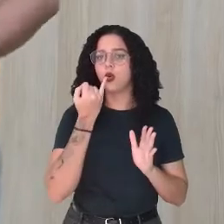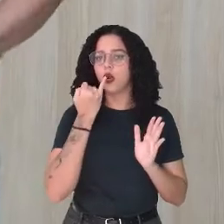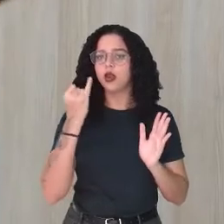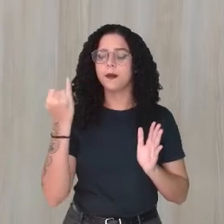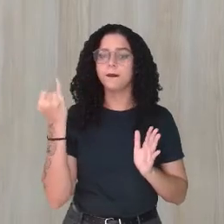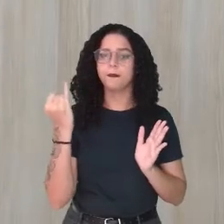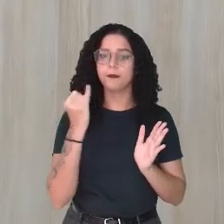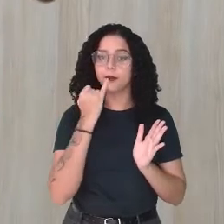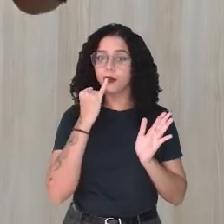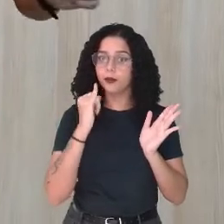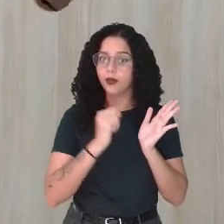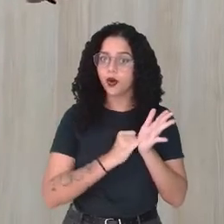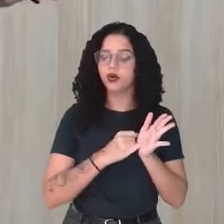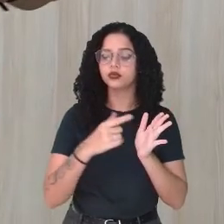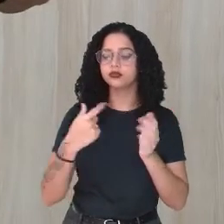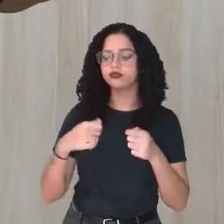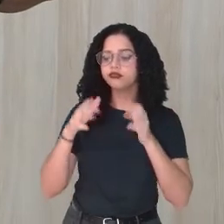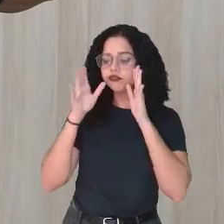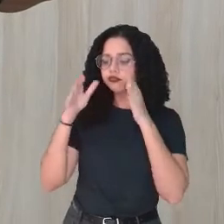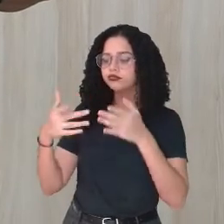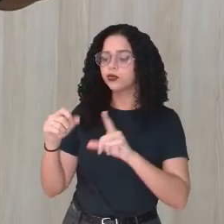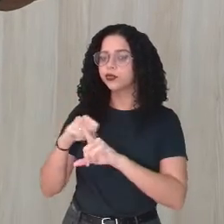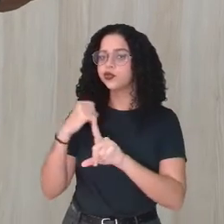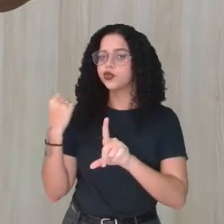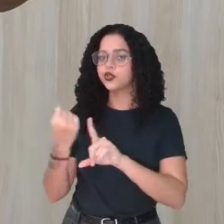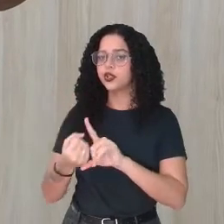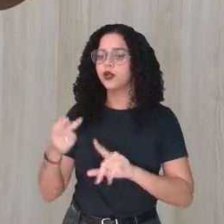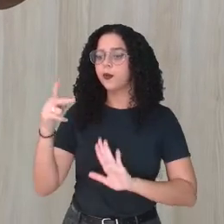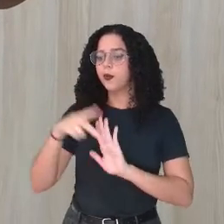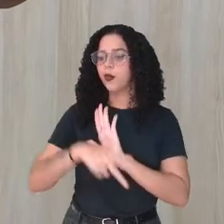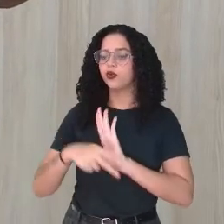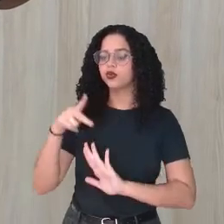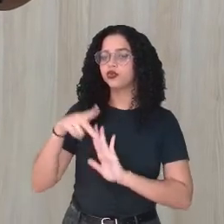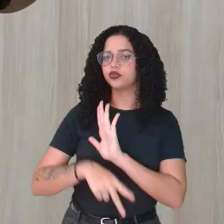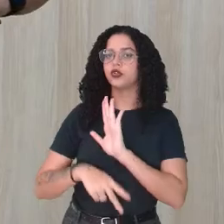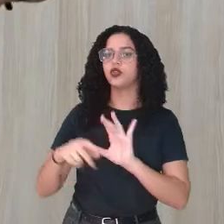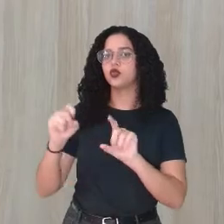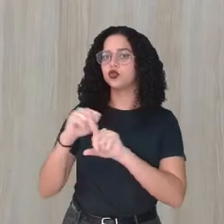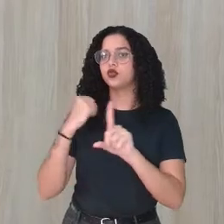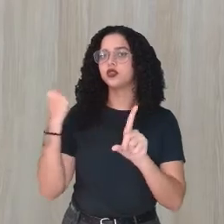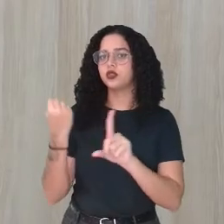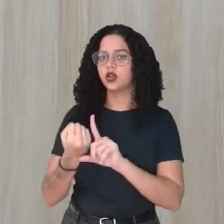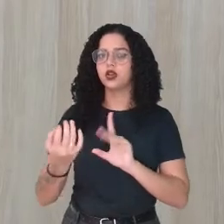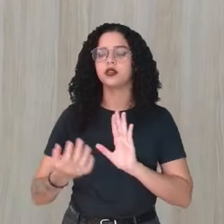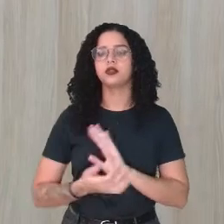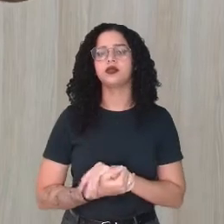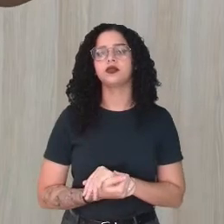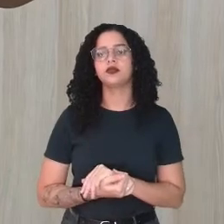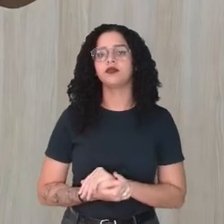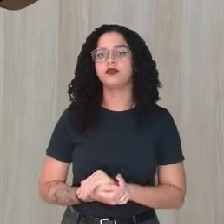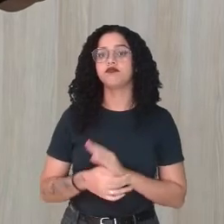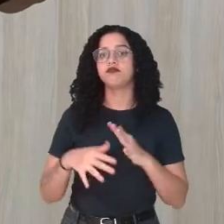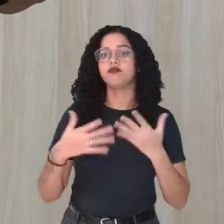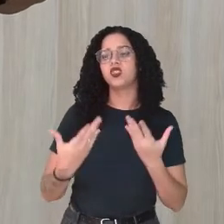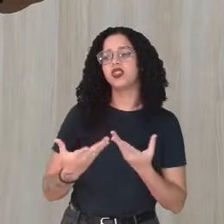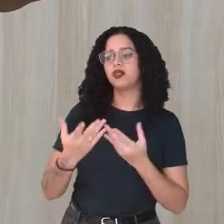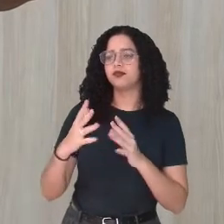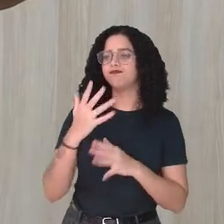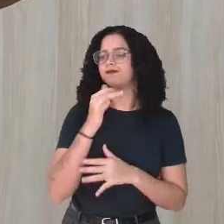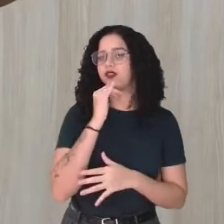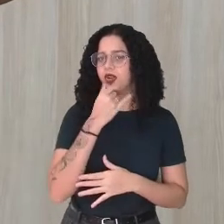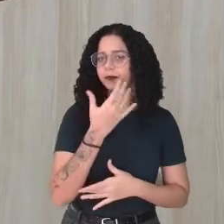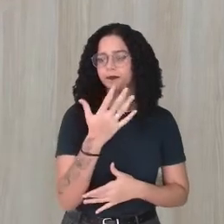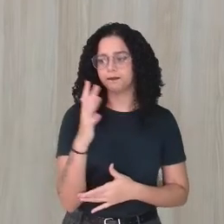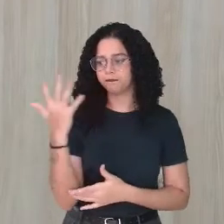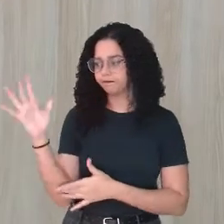devem ser voltados para a sociedade em projetos sociais, né? E aí, essa degradação que a gente fala,